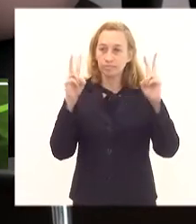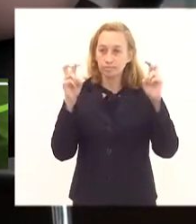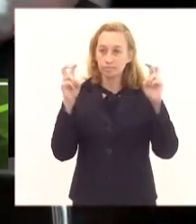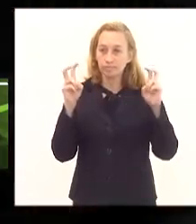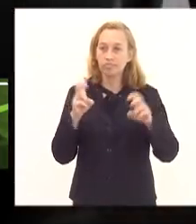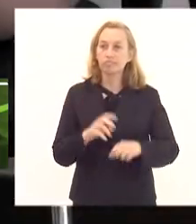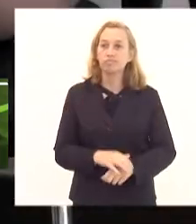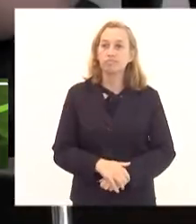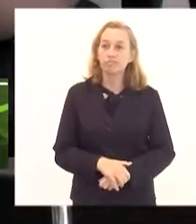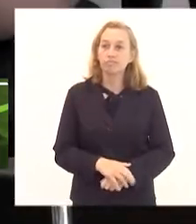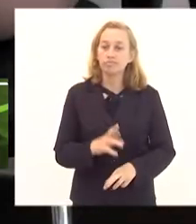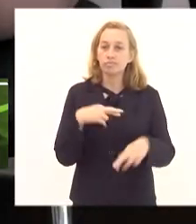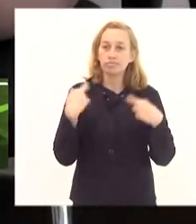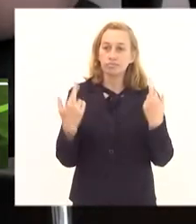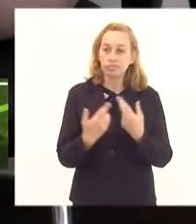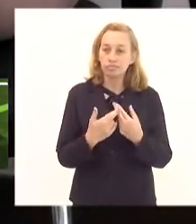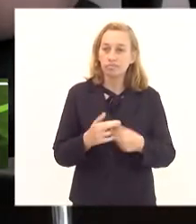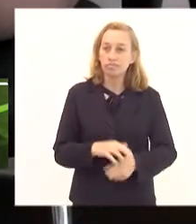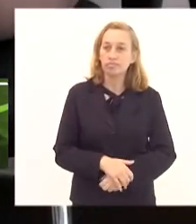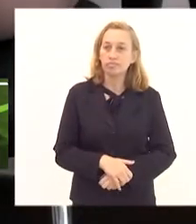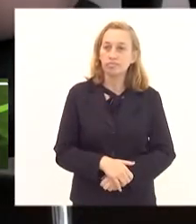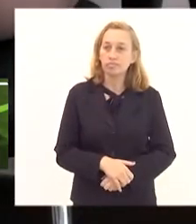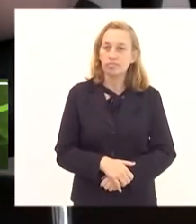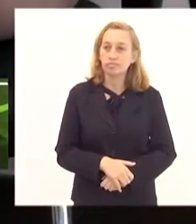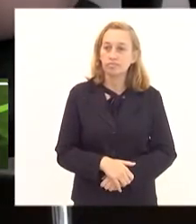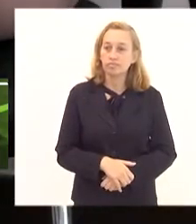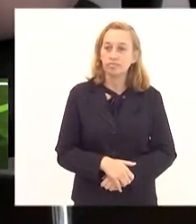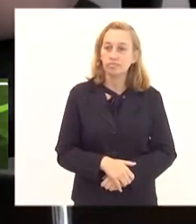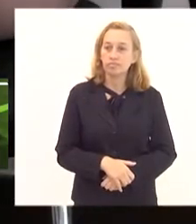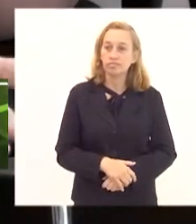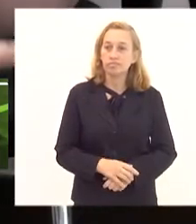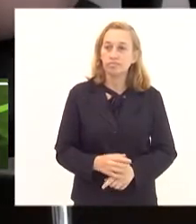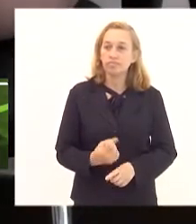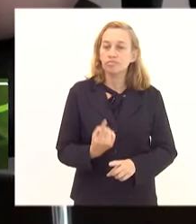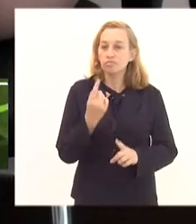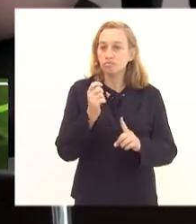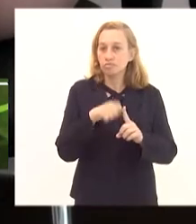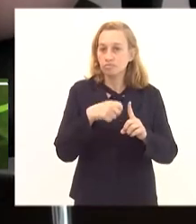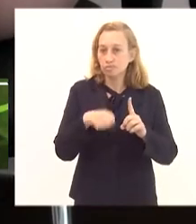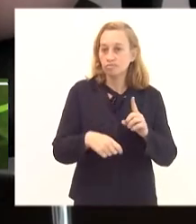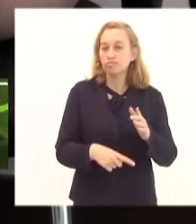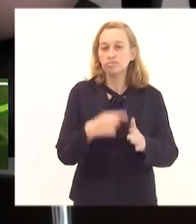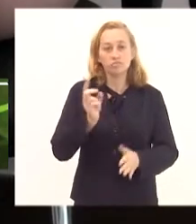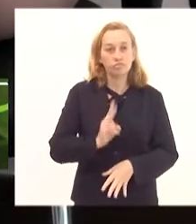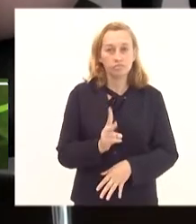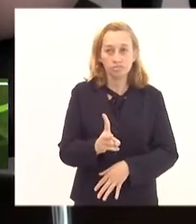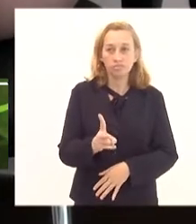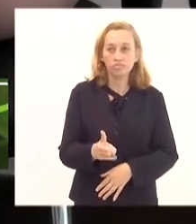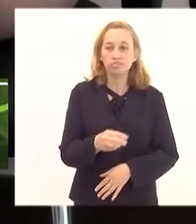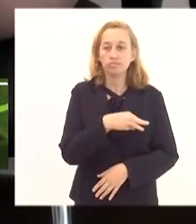gente tem tido reuniões quase uma vez por mês com o comitê também, Ministério Público, enfim.